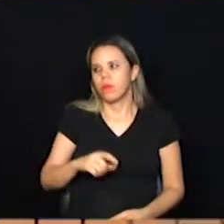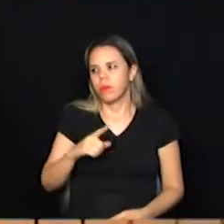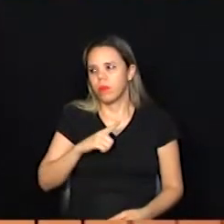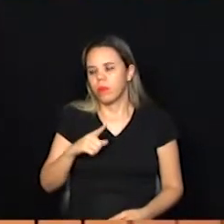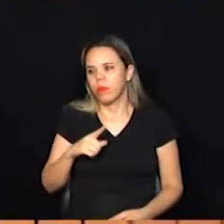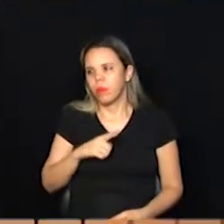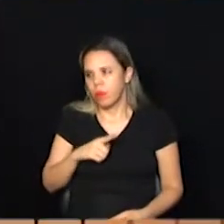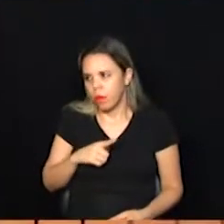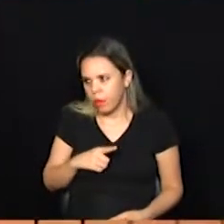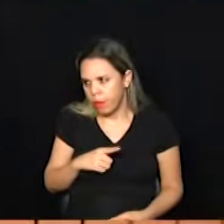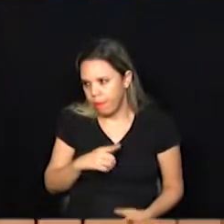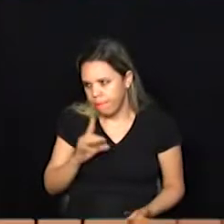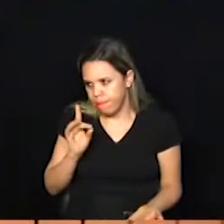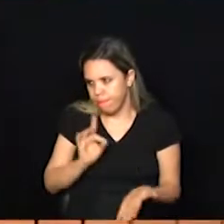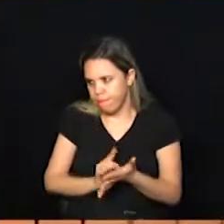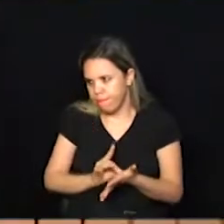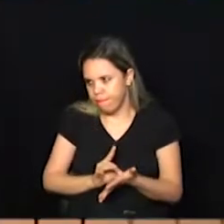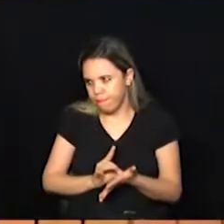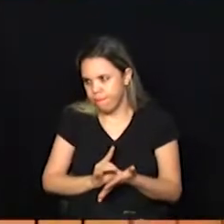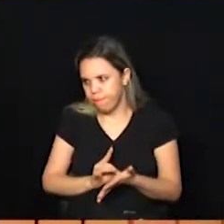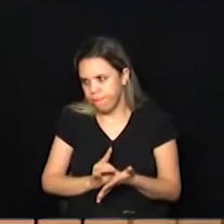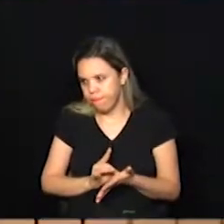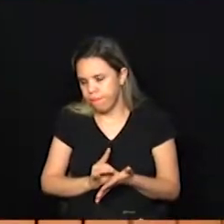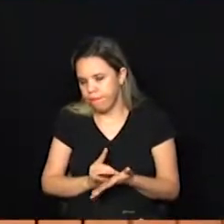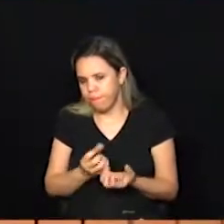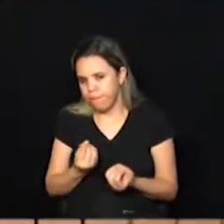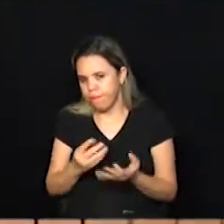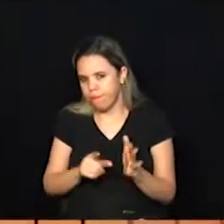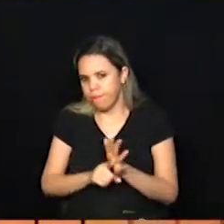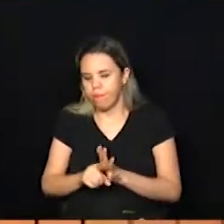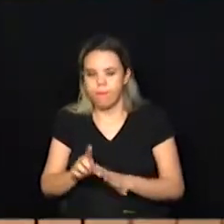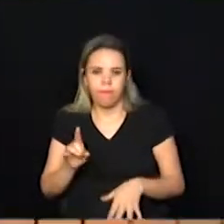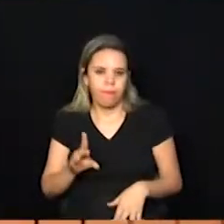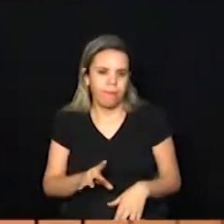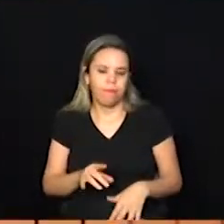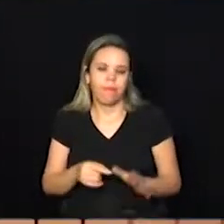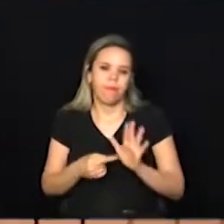muito, muito eficiente no sentido de dar dados, não apenas